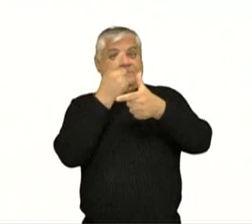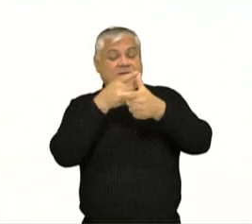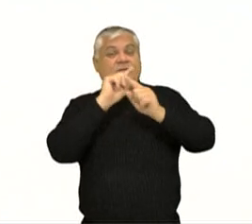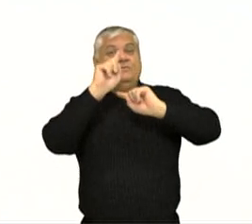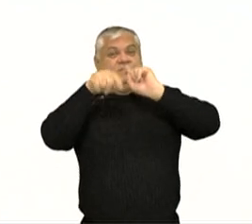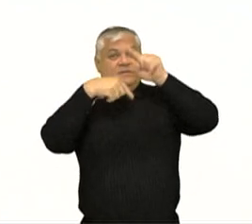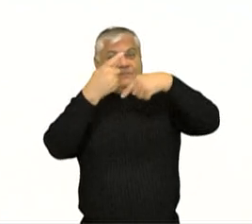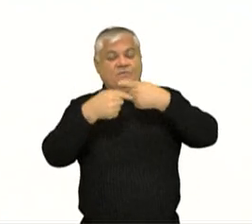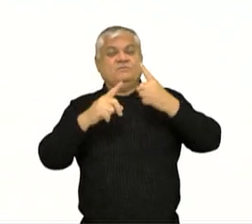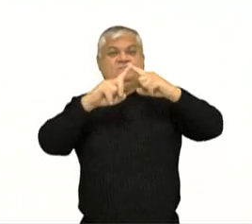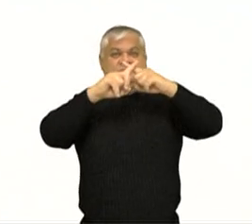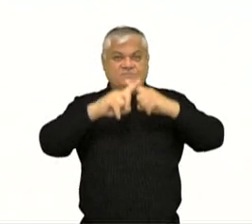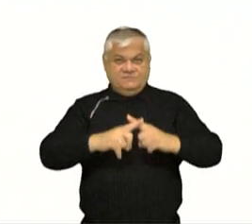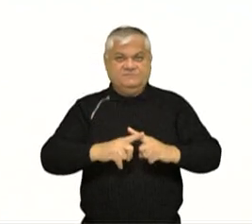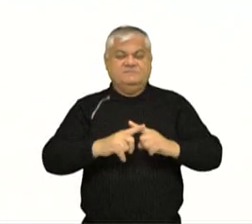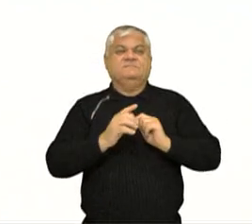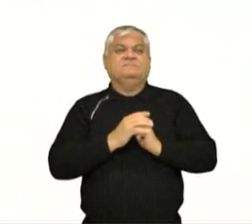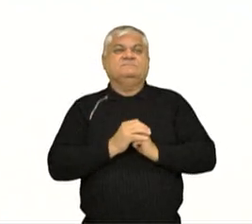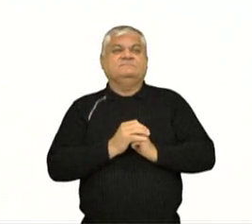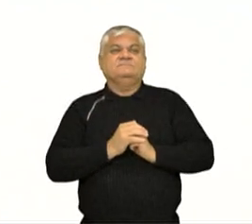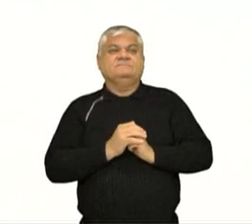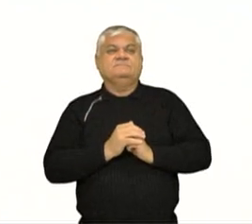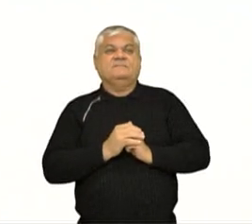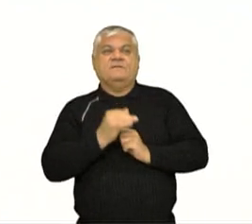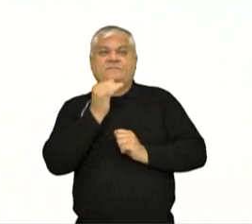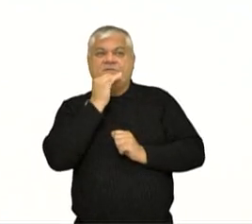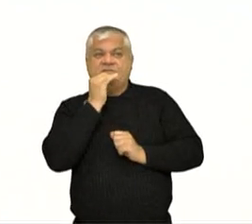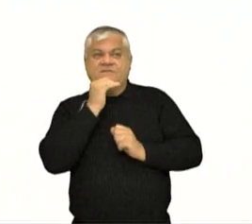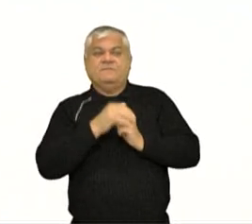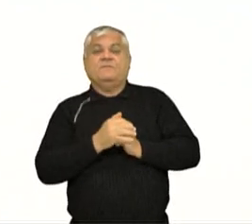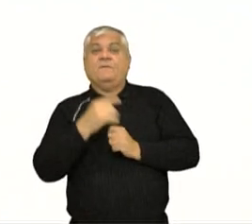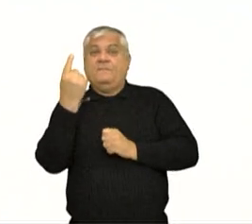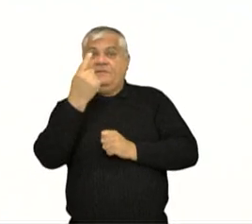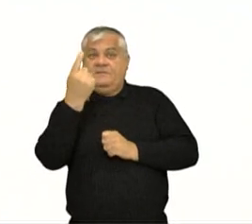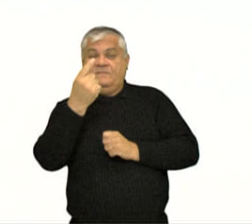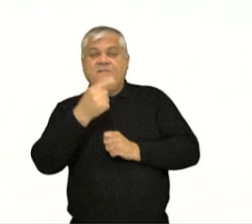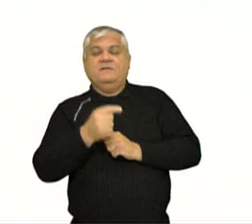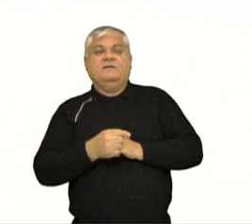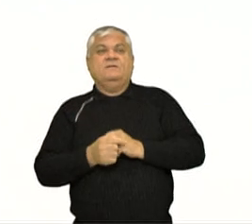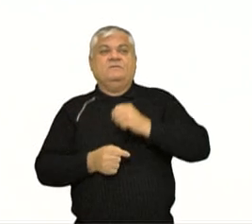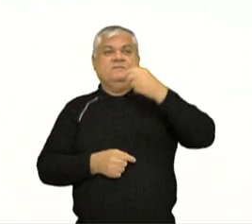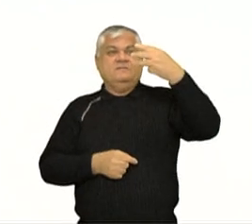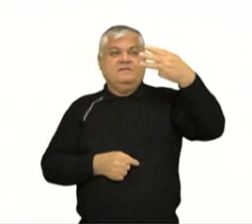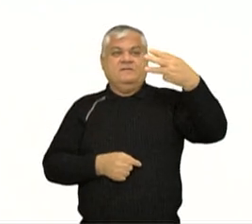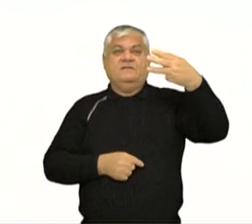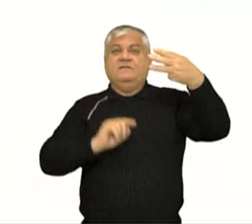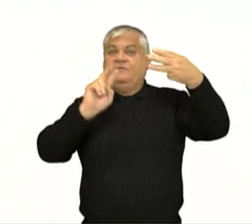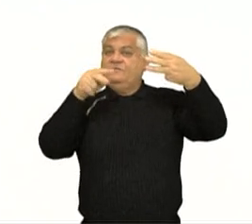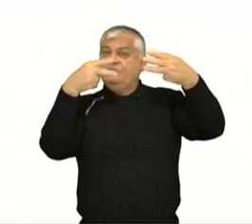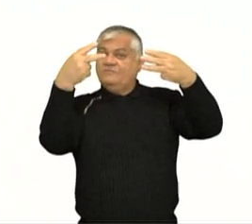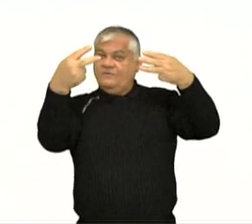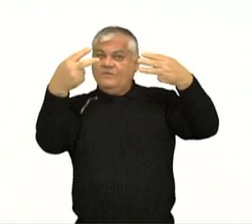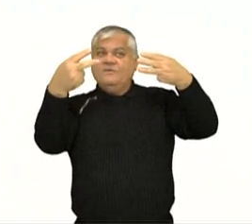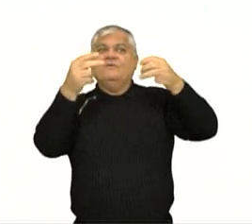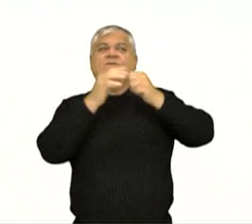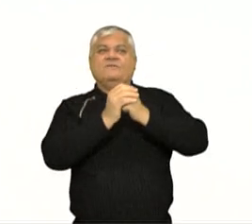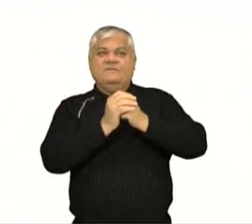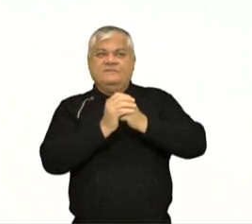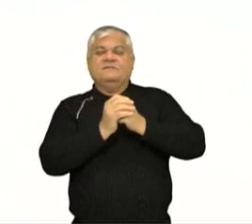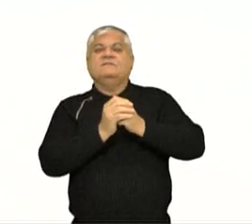a multiplicação. Então, veja, primeiro a professora resolveu as potências aqui, ó.